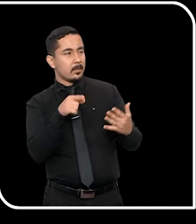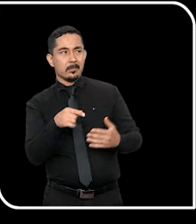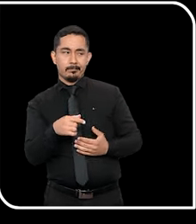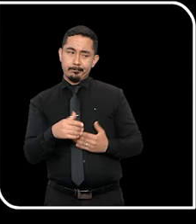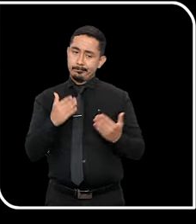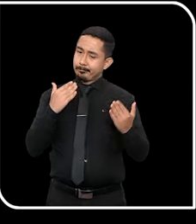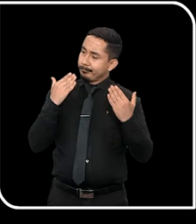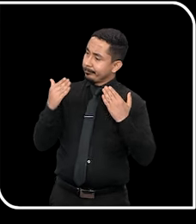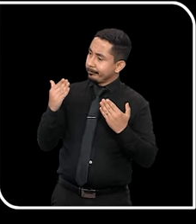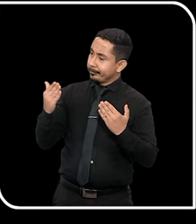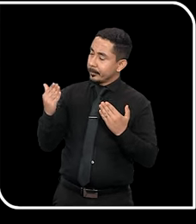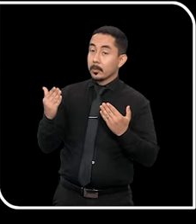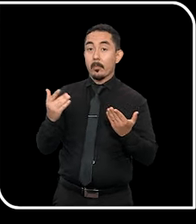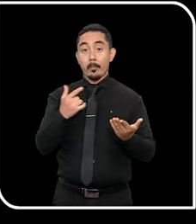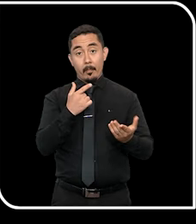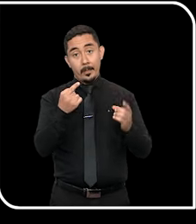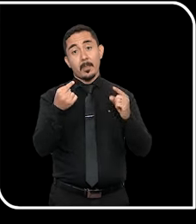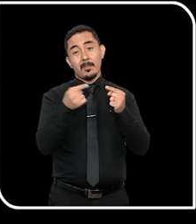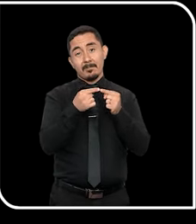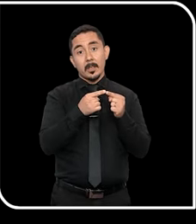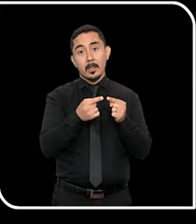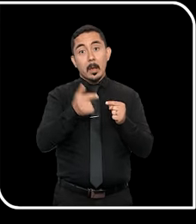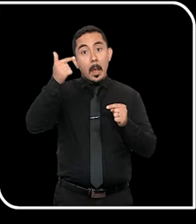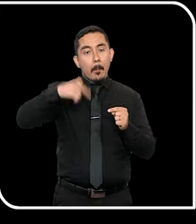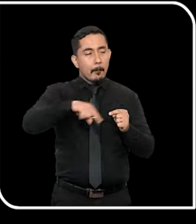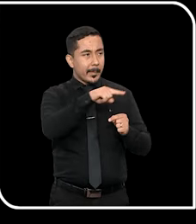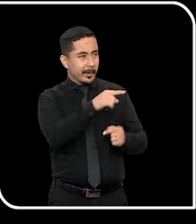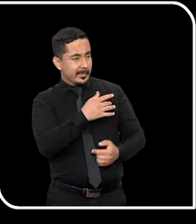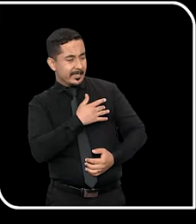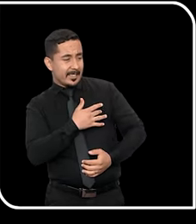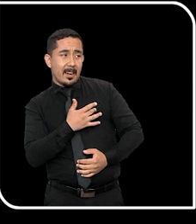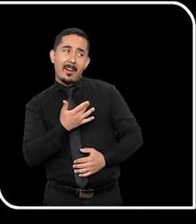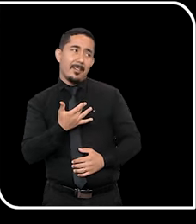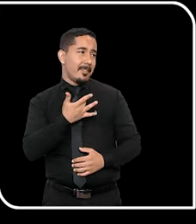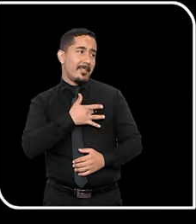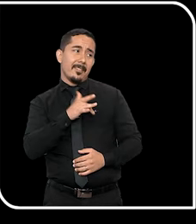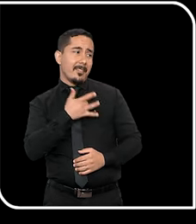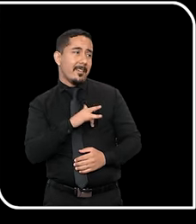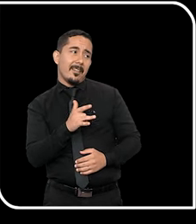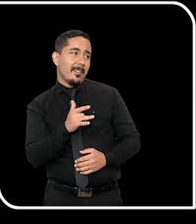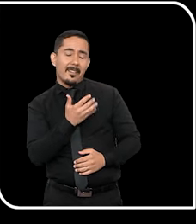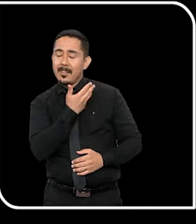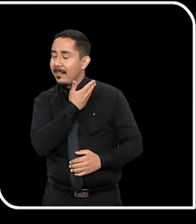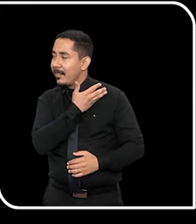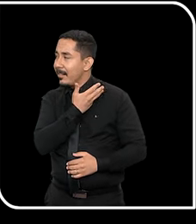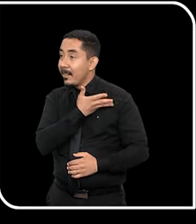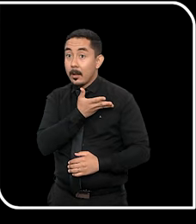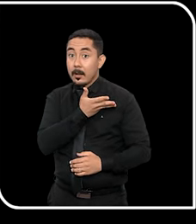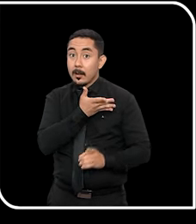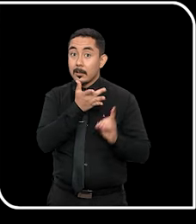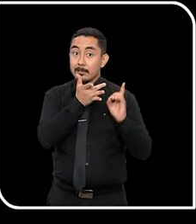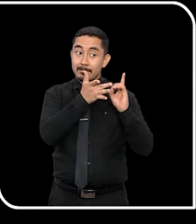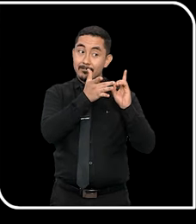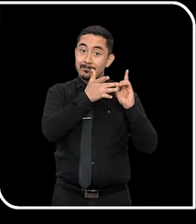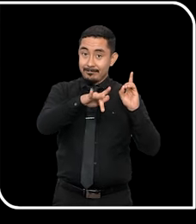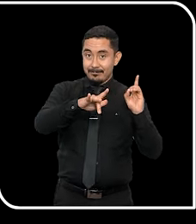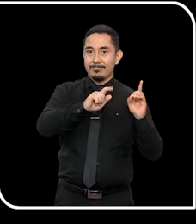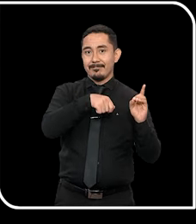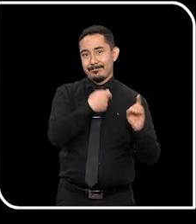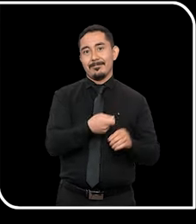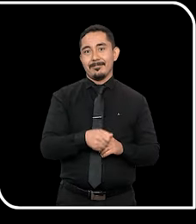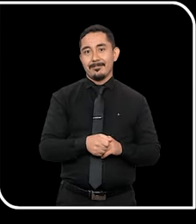deficiência e segundo o artigo primeiro da convenção dos direitos da pessoa com deficiência da ONU pessoas com